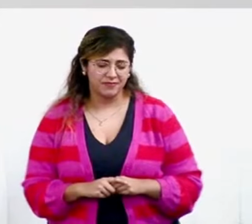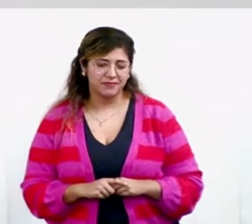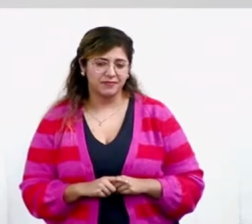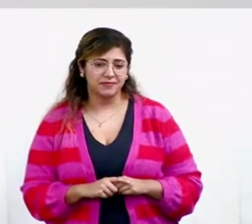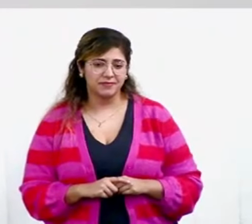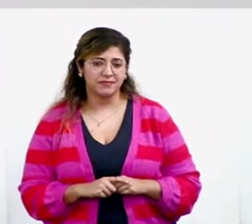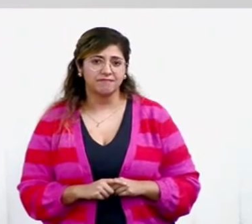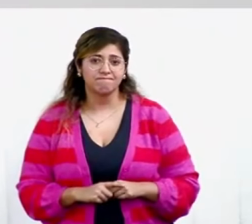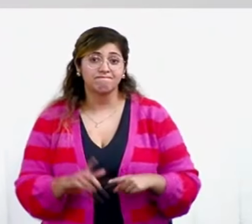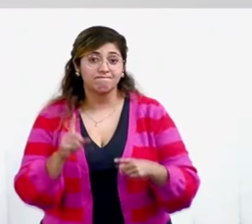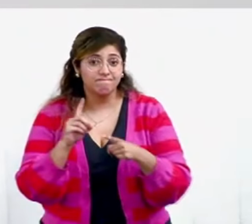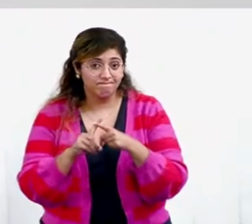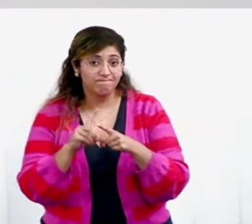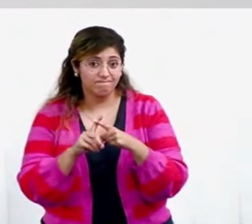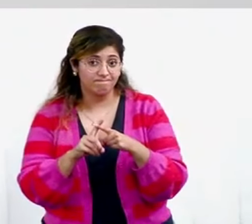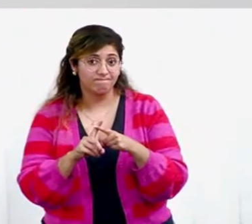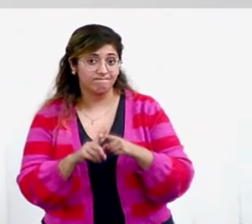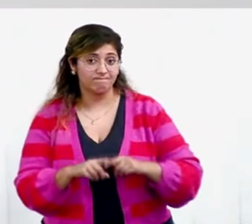Por quê?